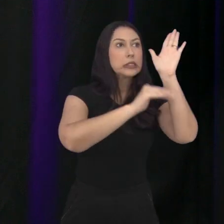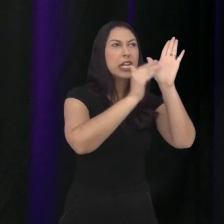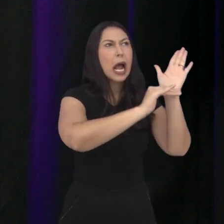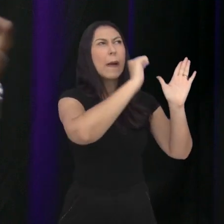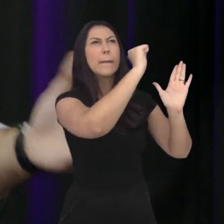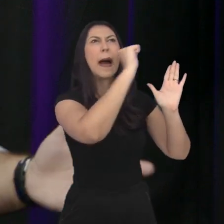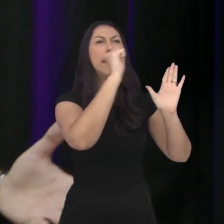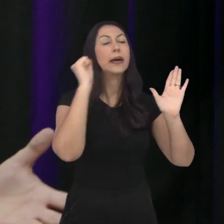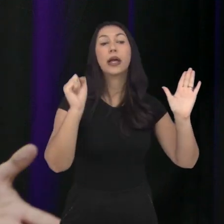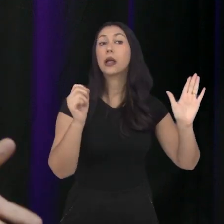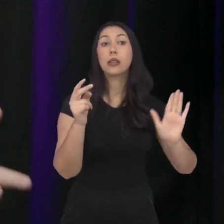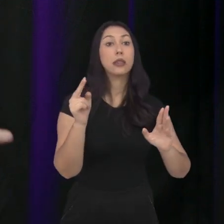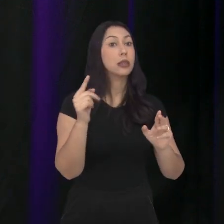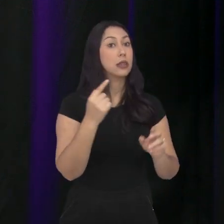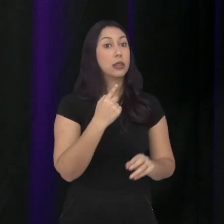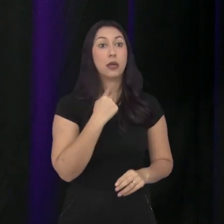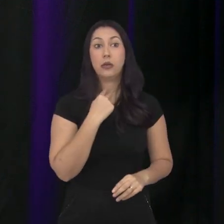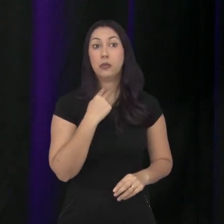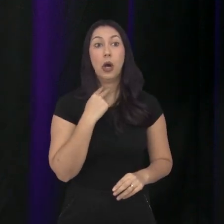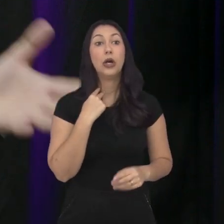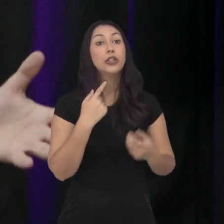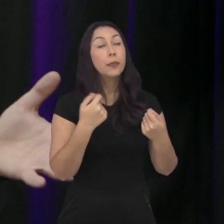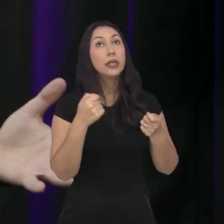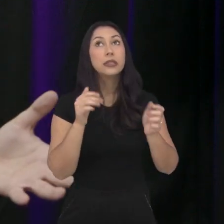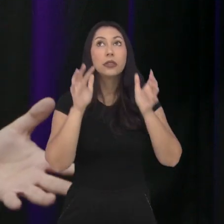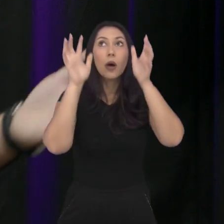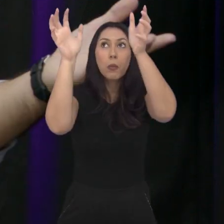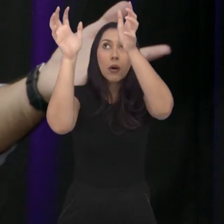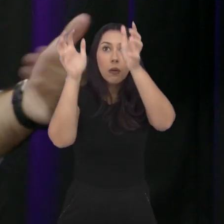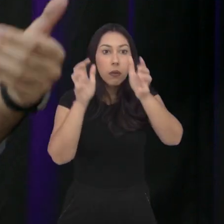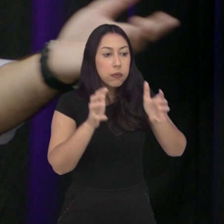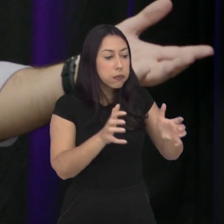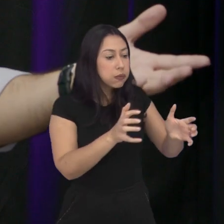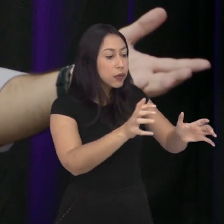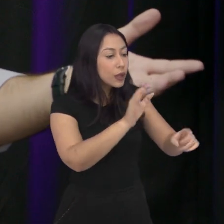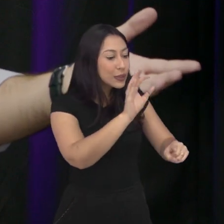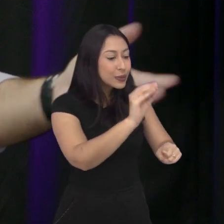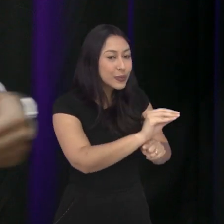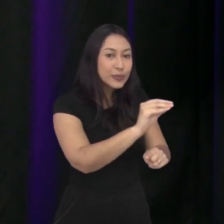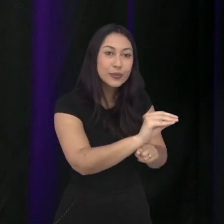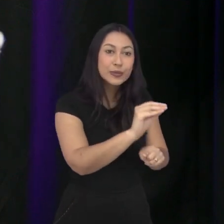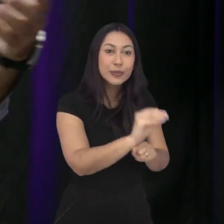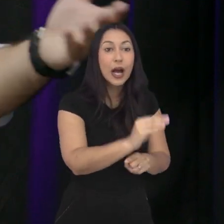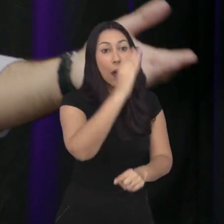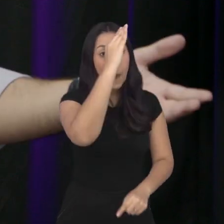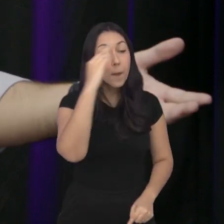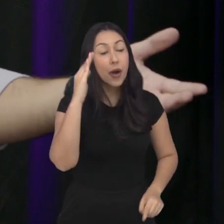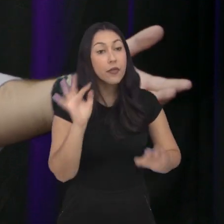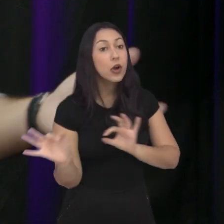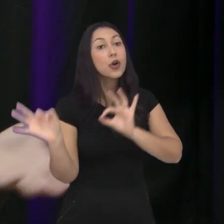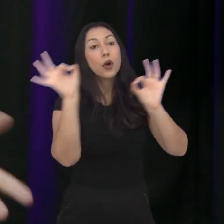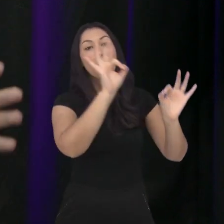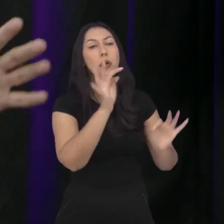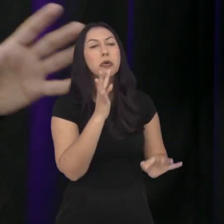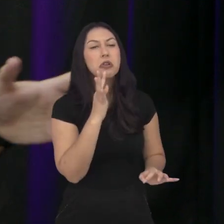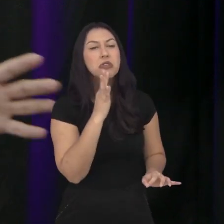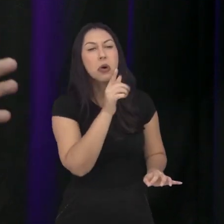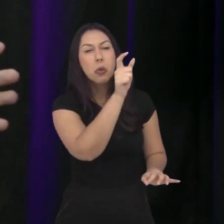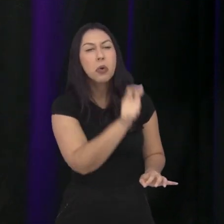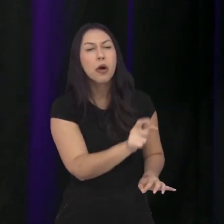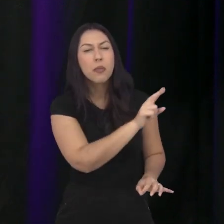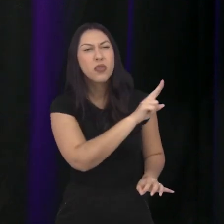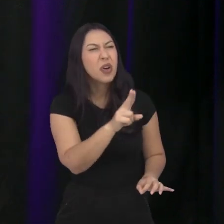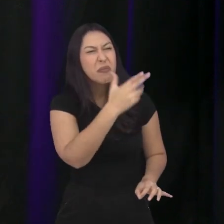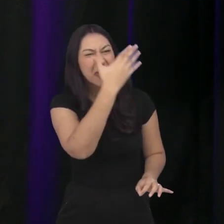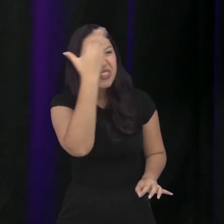essa abelha, ou seja, não mate, né, e leve para criadores, não é, Marvin? Você acompanhou bem isso, viu inclusive um criador, né? O nome é diferente,